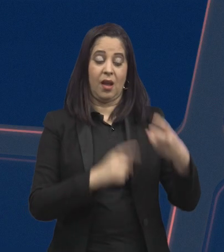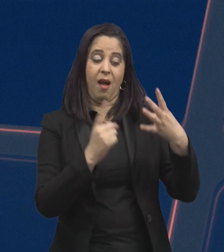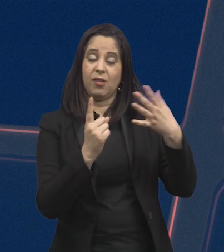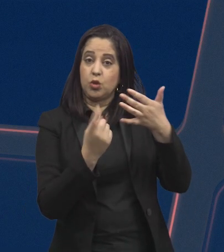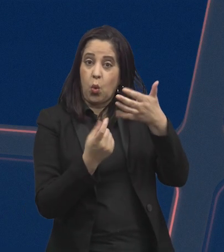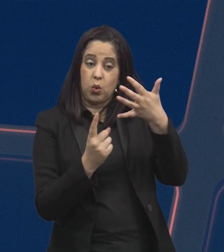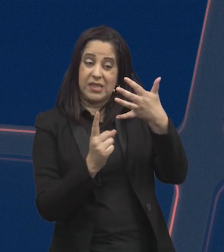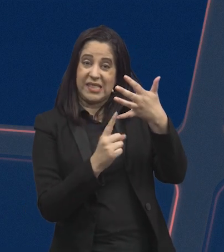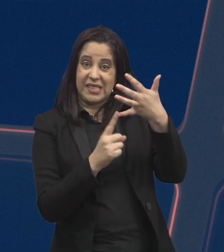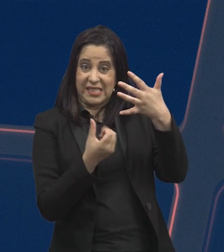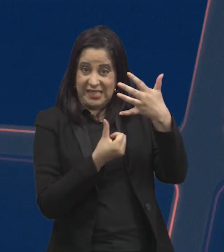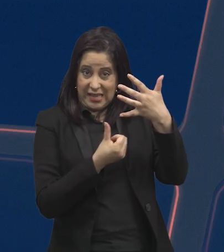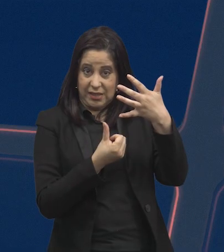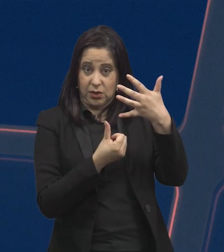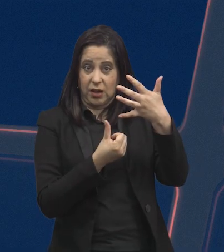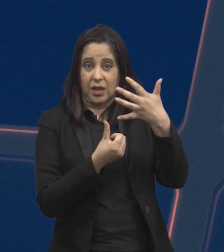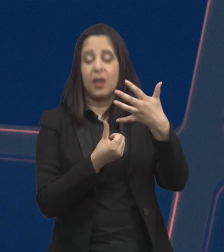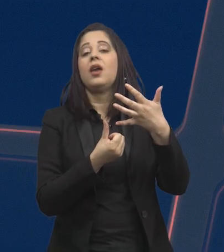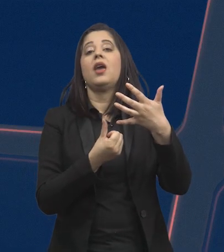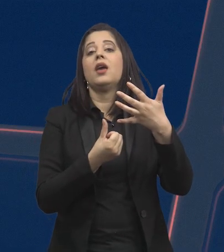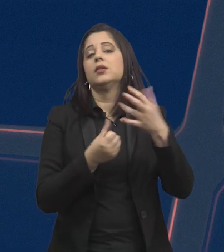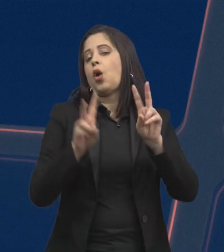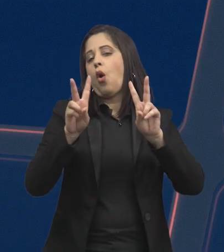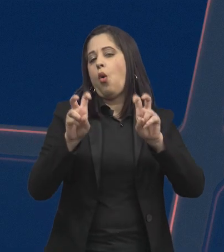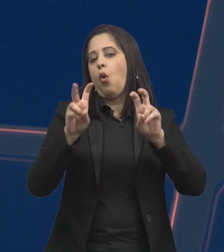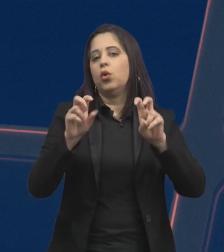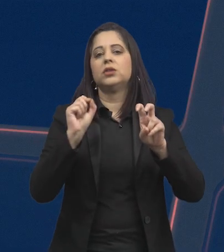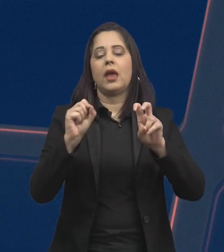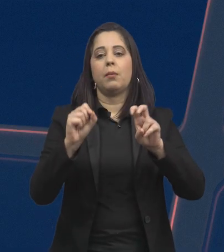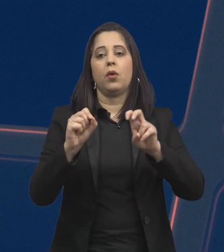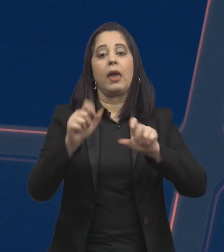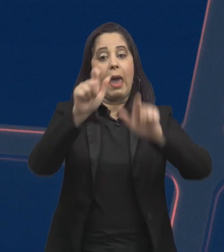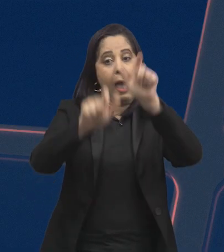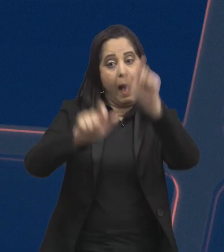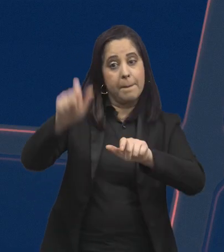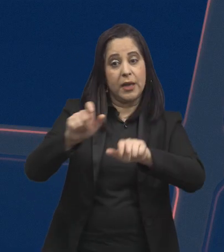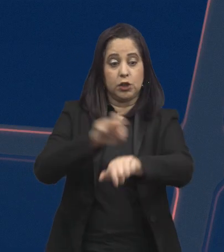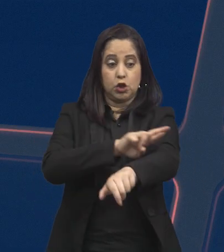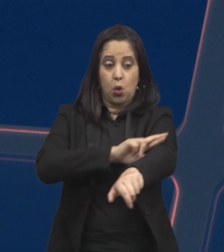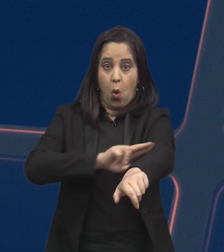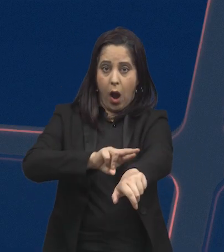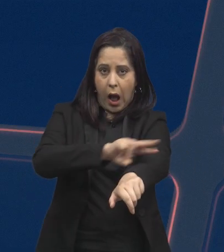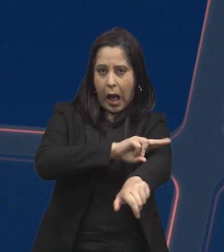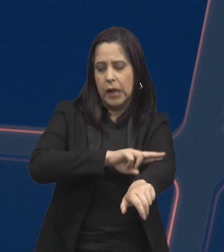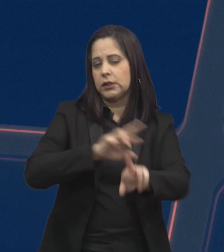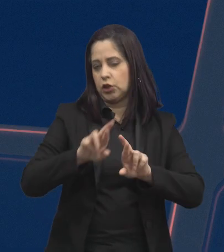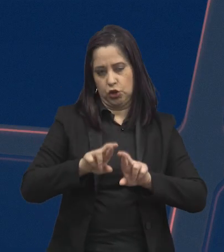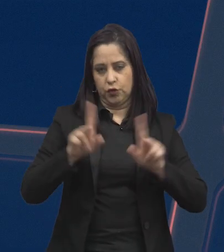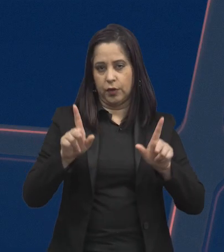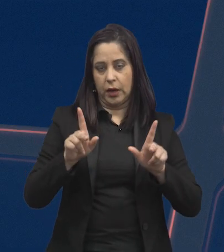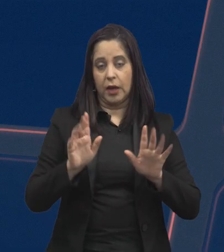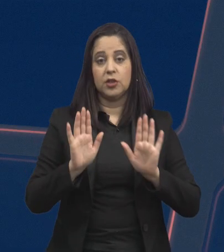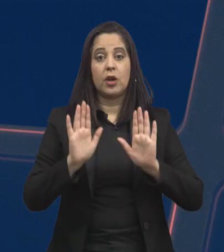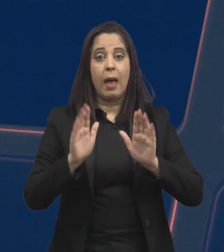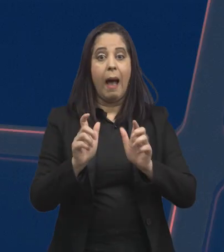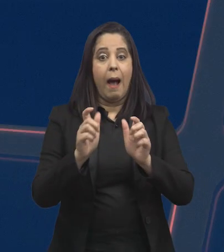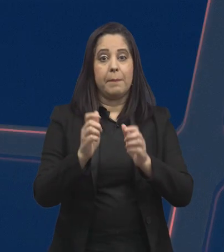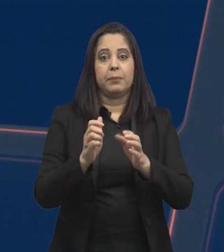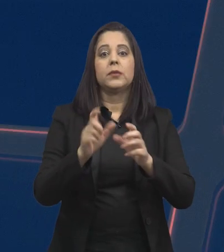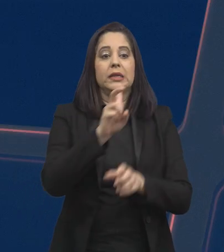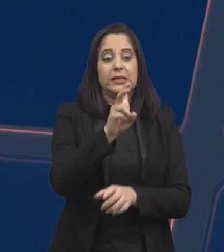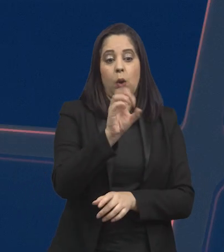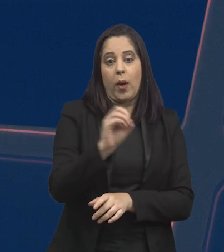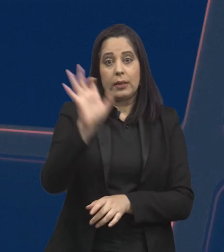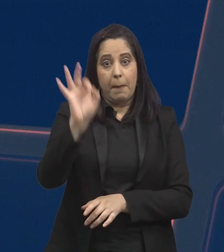No sexto e último episódio da série Gente que Vota, nós falamos sobre a diversidade de raça e etnia no eleitorado brasileiro. Mais